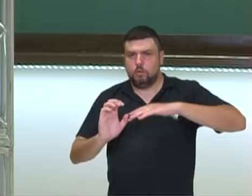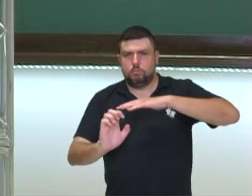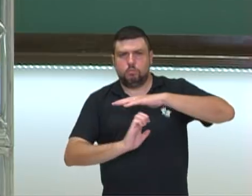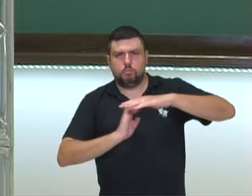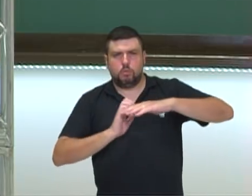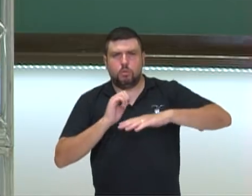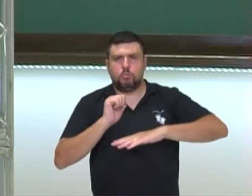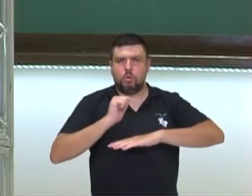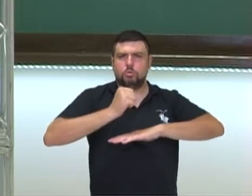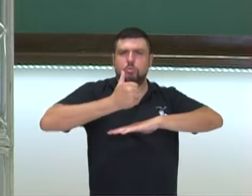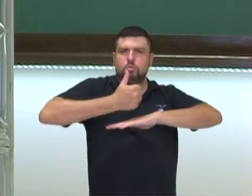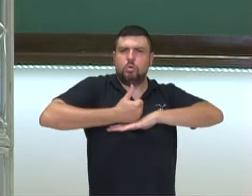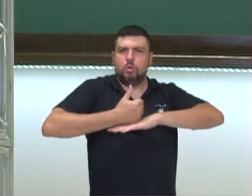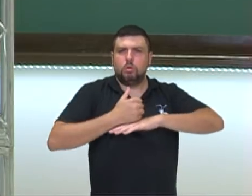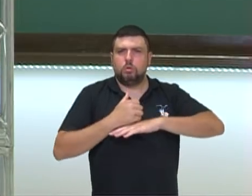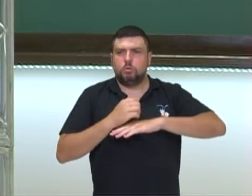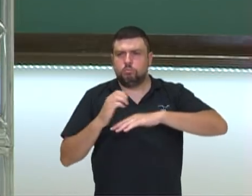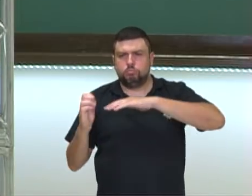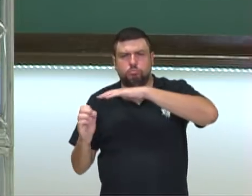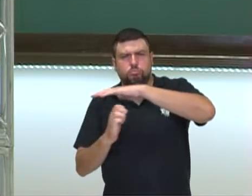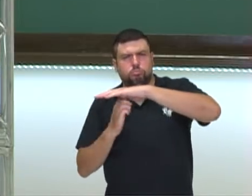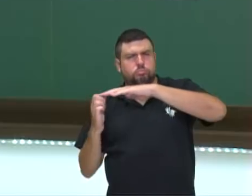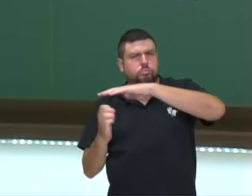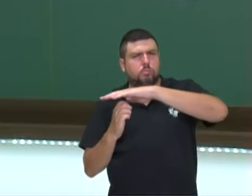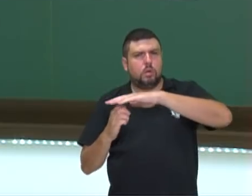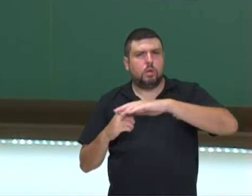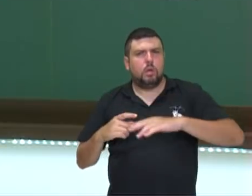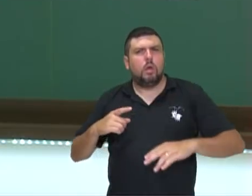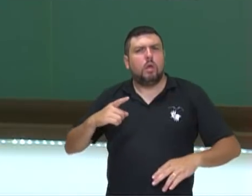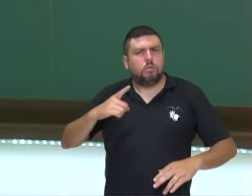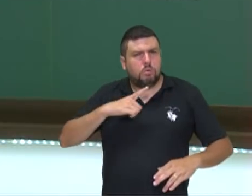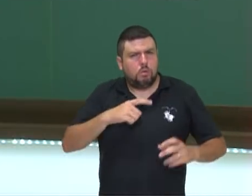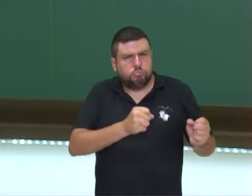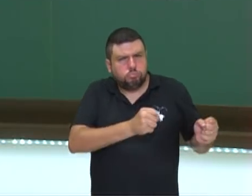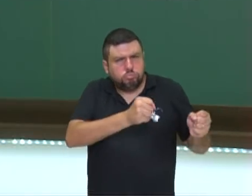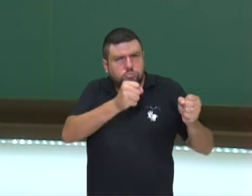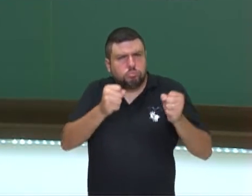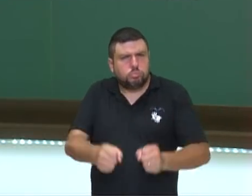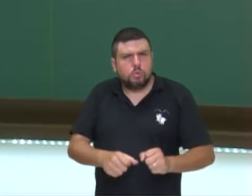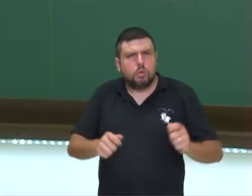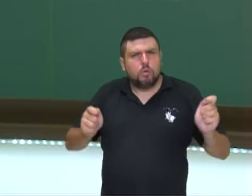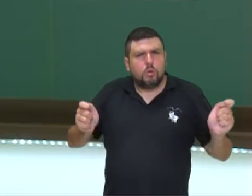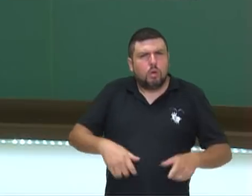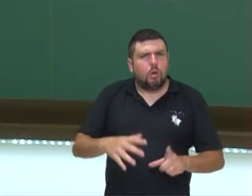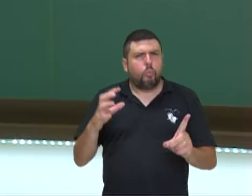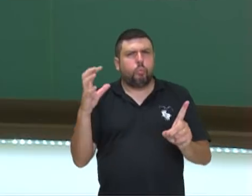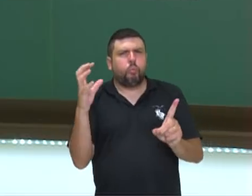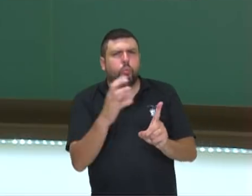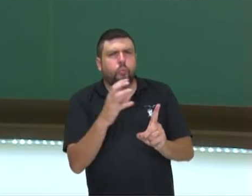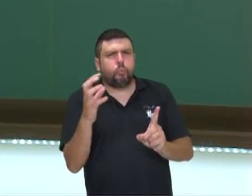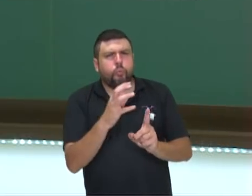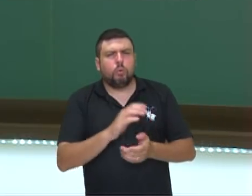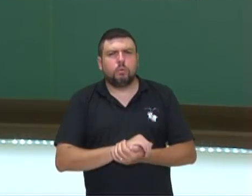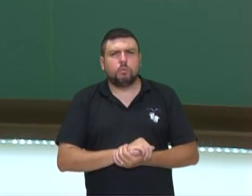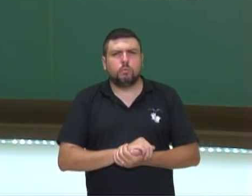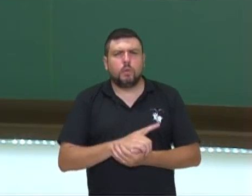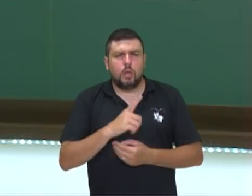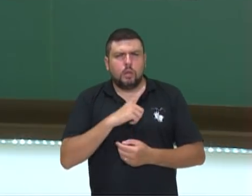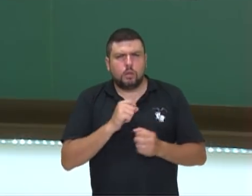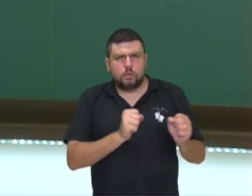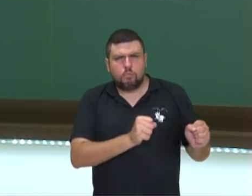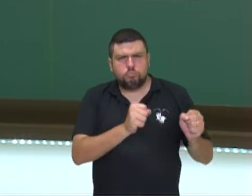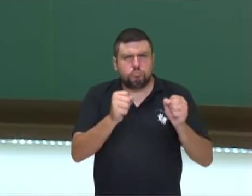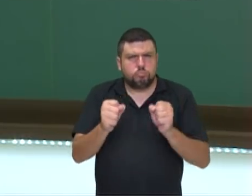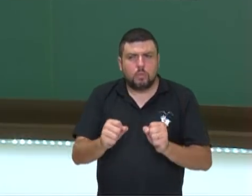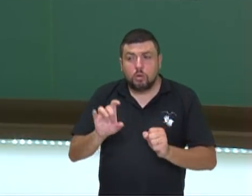essas grandes empresas, eles têm poder de influência na região? Esses empresários, eles têm um poder que vai além